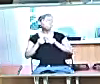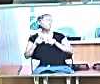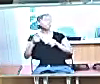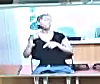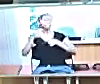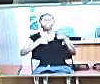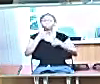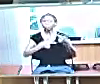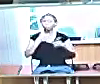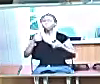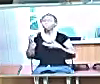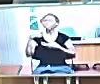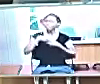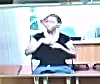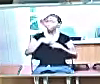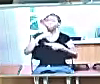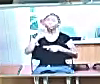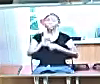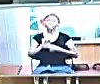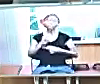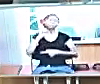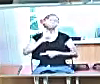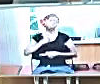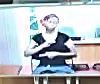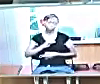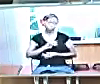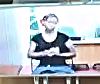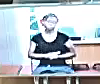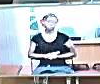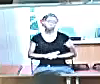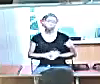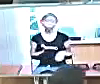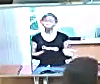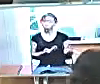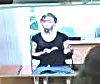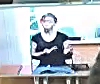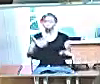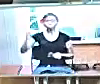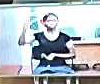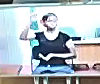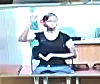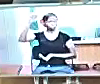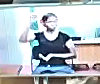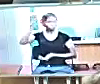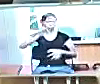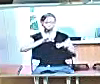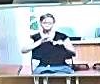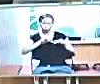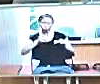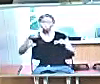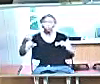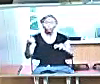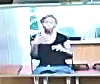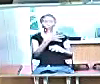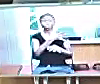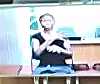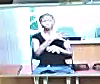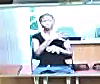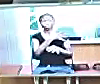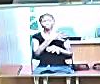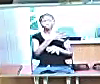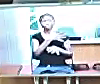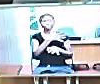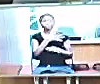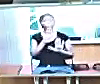trabalhos desenvolvidos nesse estado de minas gerais jovens e adultos um projeto novo né